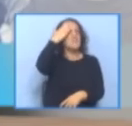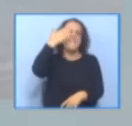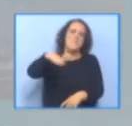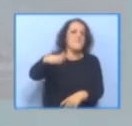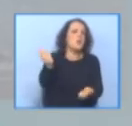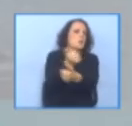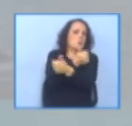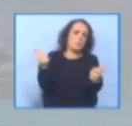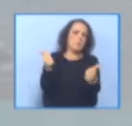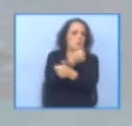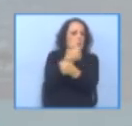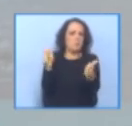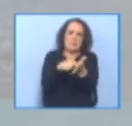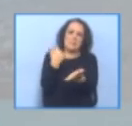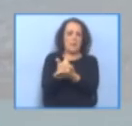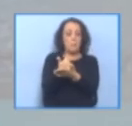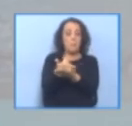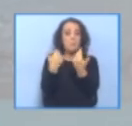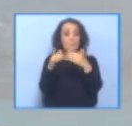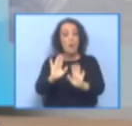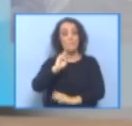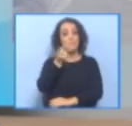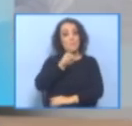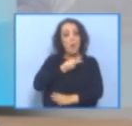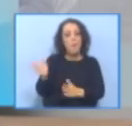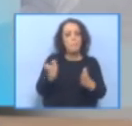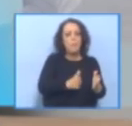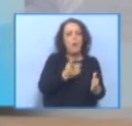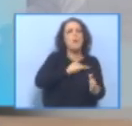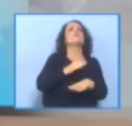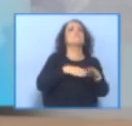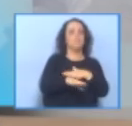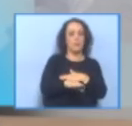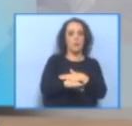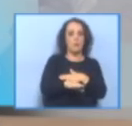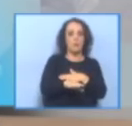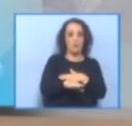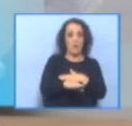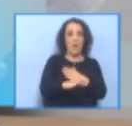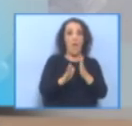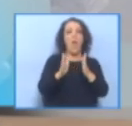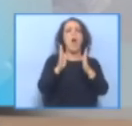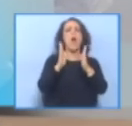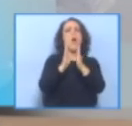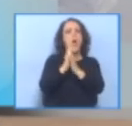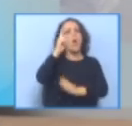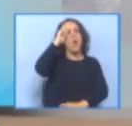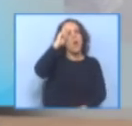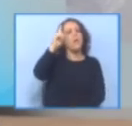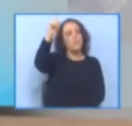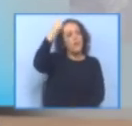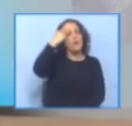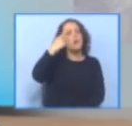vai correr tudo exatamente, bem sempre, não é? Mas nós temos que fazer a nossa parte, quer dizer, de facto o abandono em Deus não é o abandono do deixa